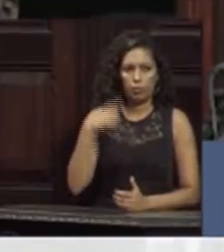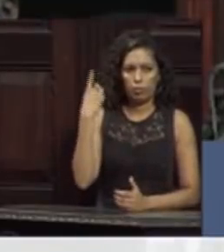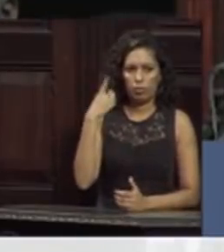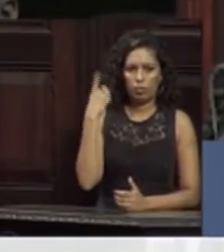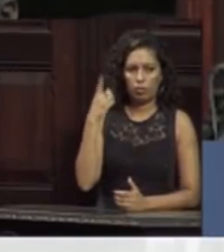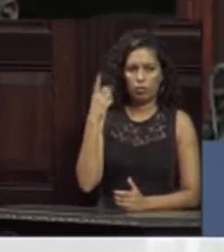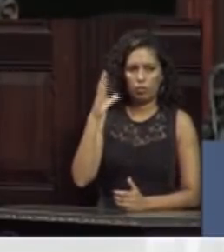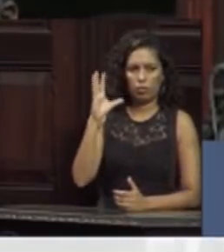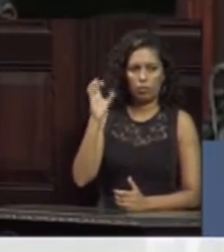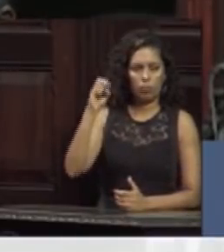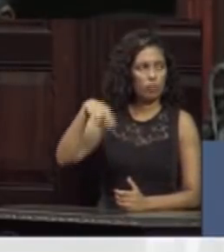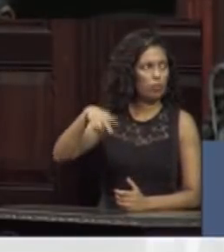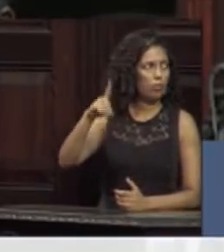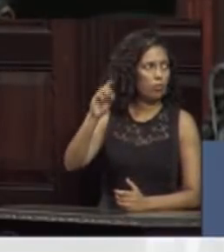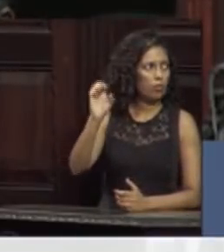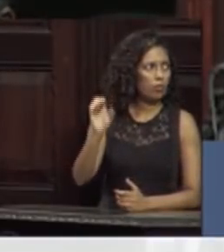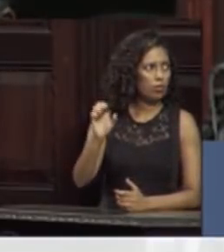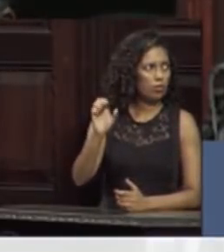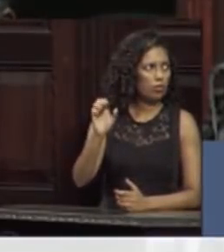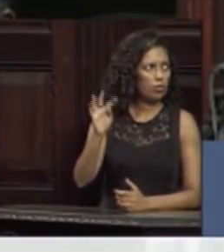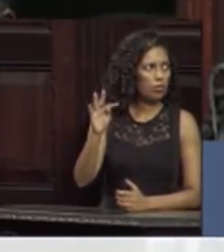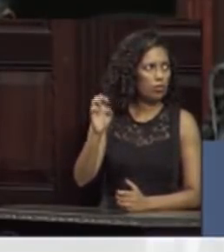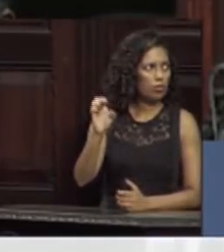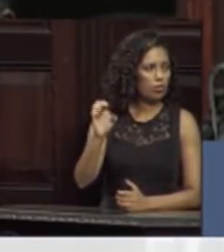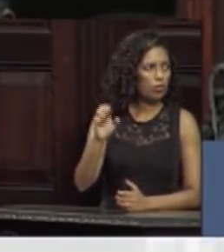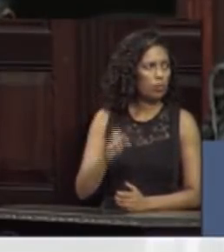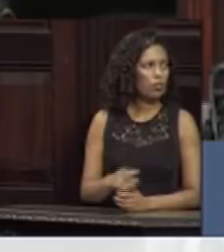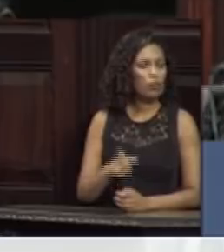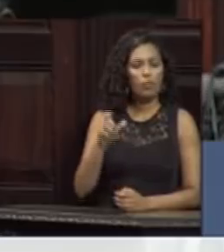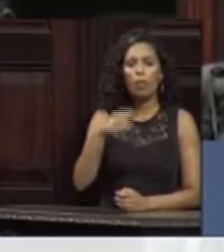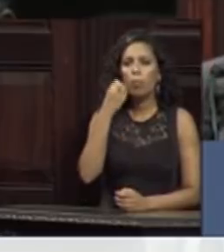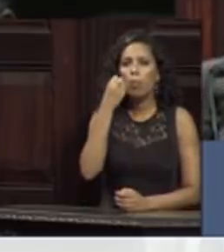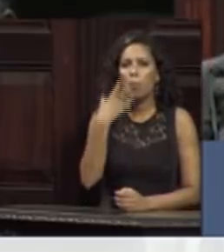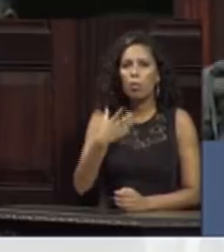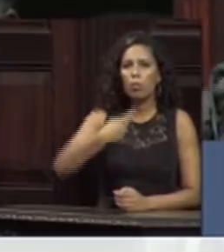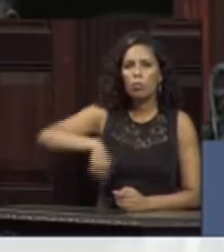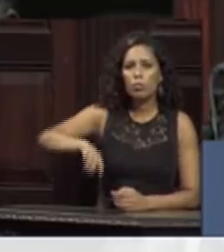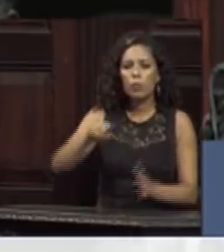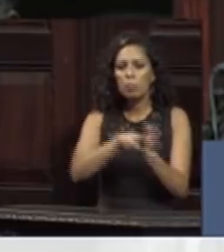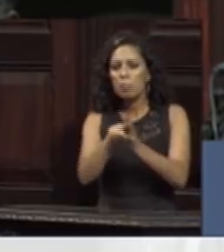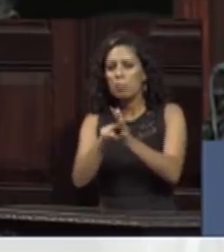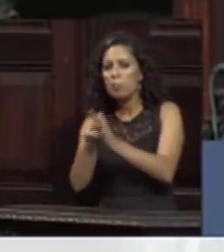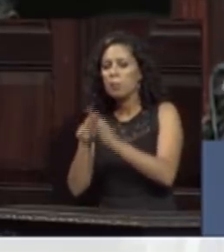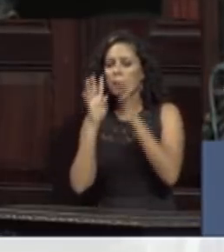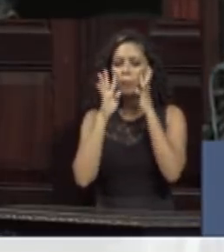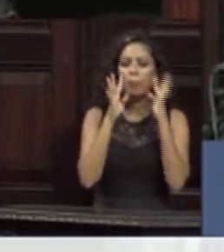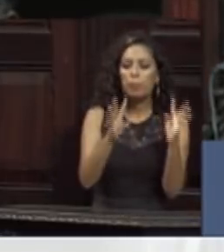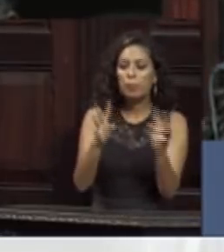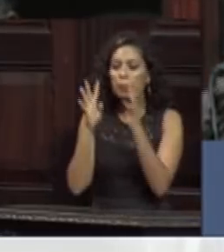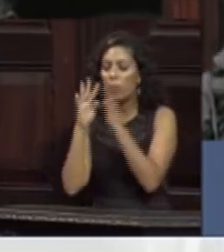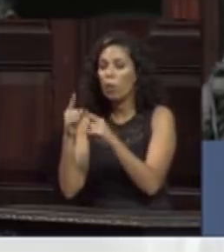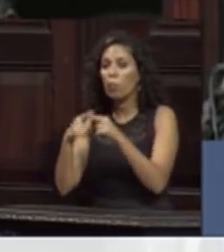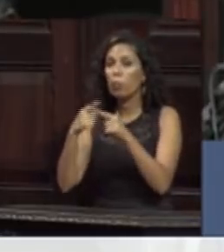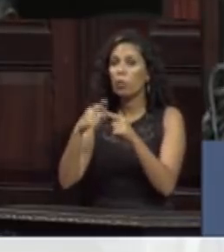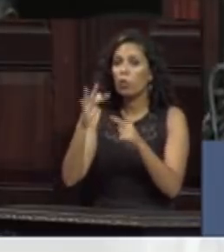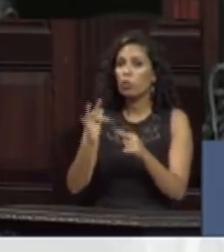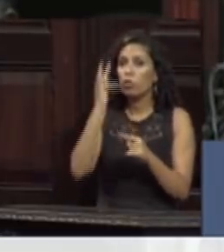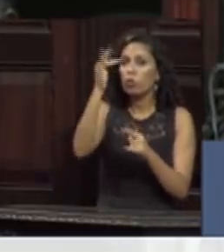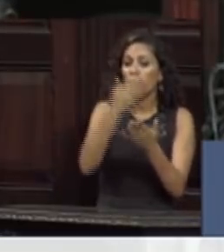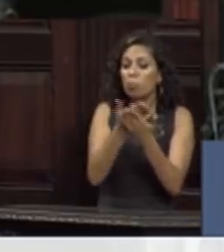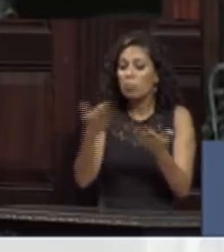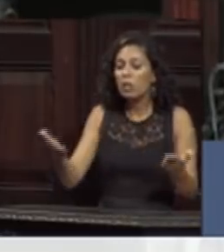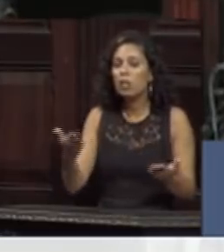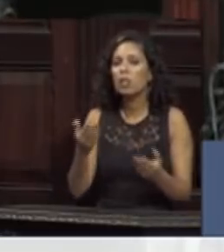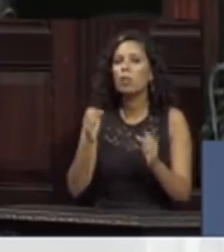Conte, sempre é bom a gente acompanhar e ler, porque a médio prazo e a longo prazo a gente perde muito, é o contrário. A